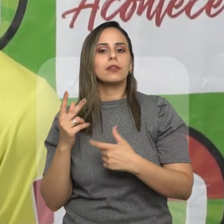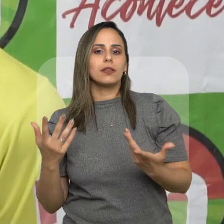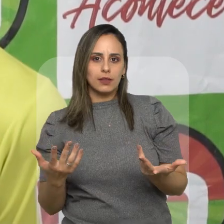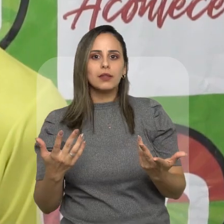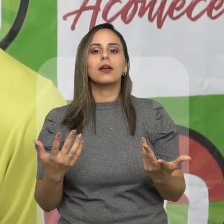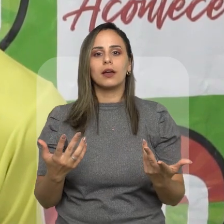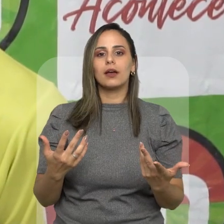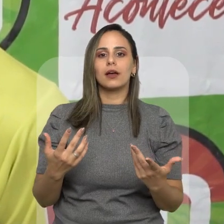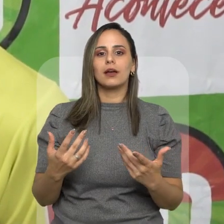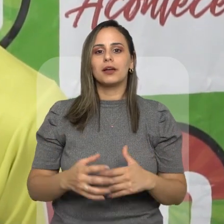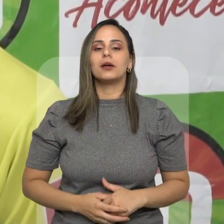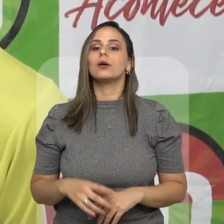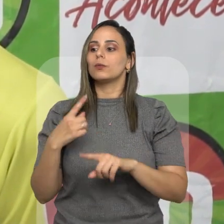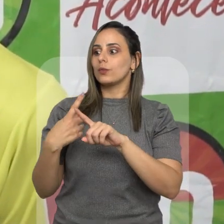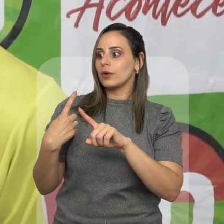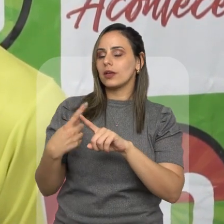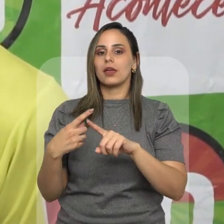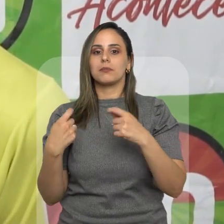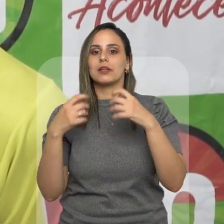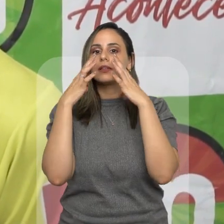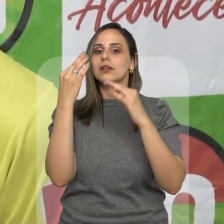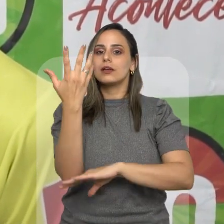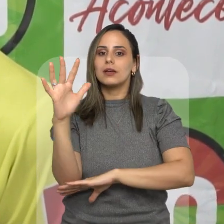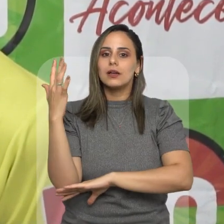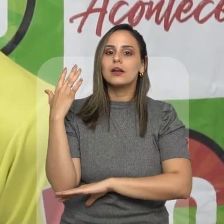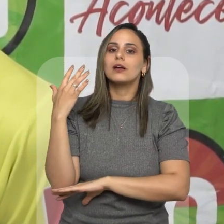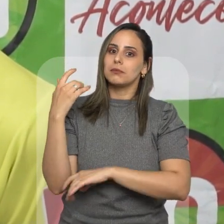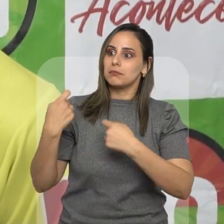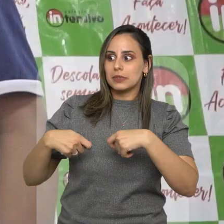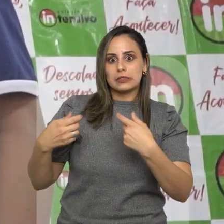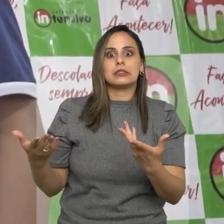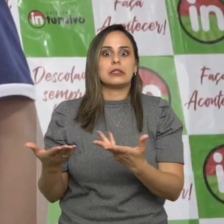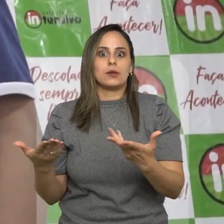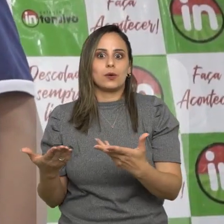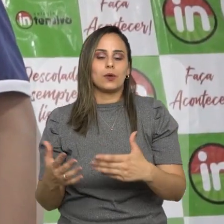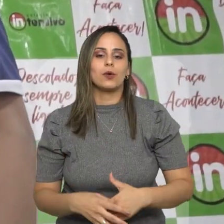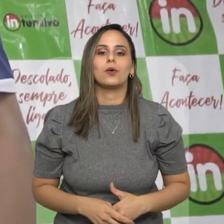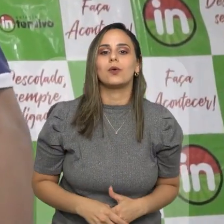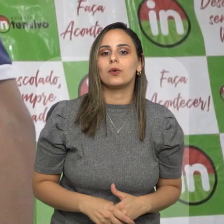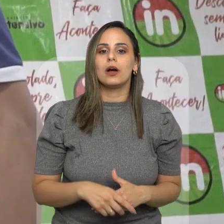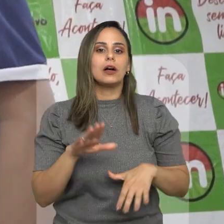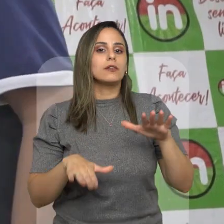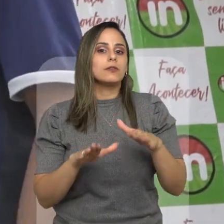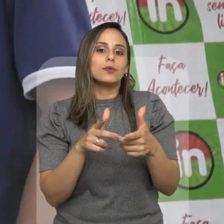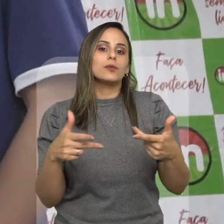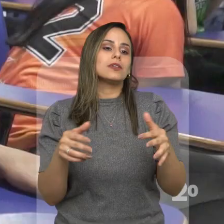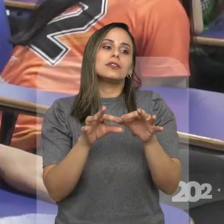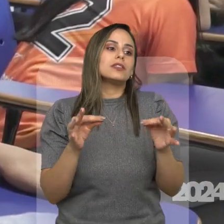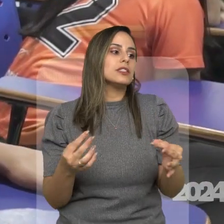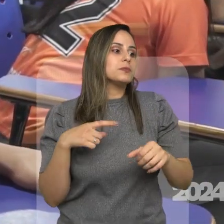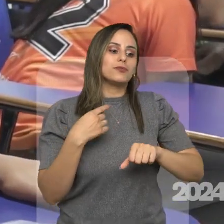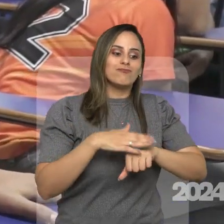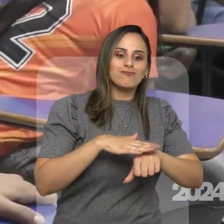acaba poluindo um pouquinho o ambiente, mas é uma coisa necessária para viver atualmente. Tem coisas simples que a gente acaba fazendo no dia a dia, mas